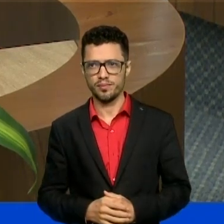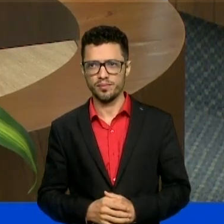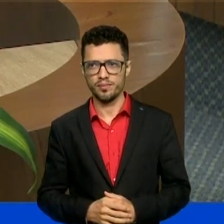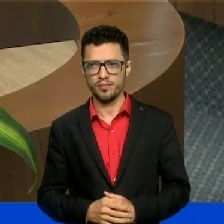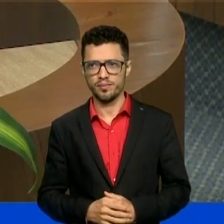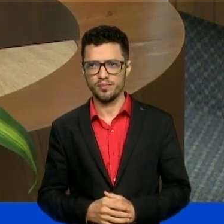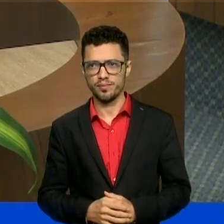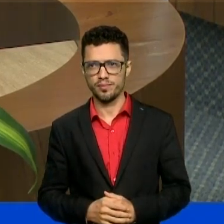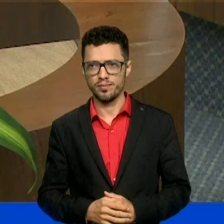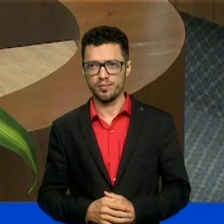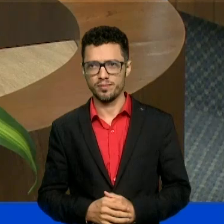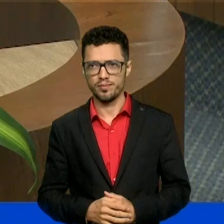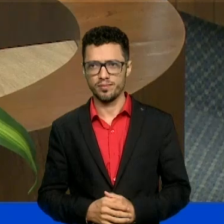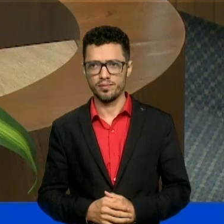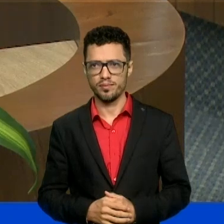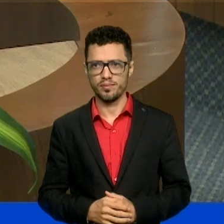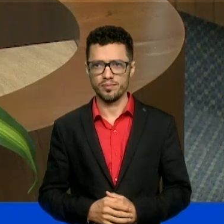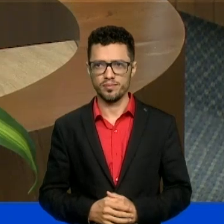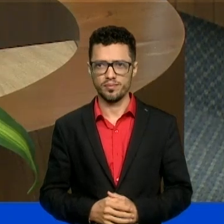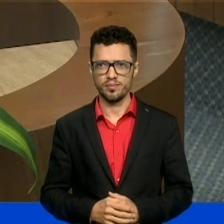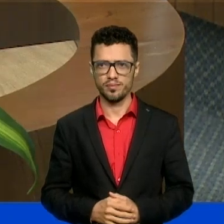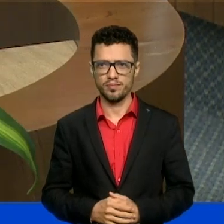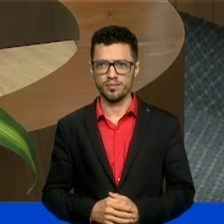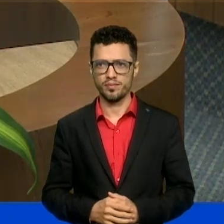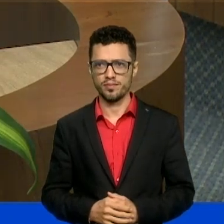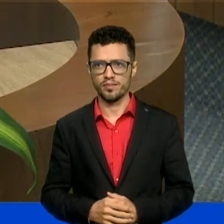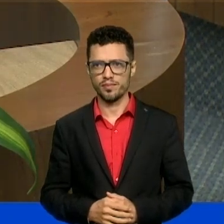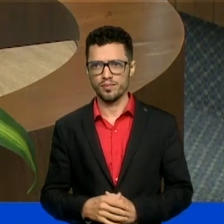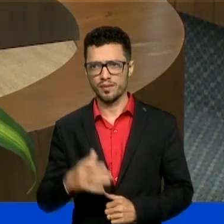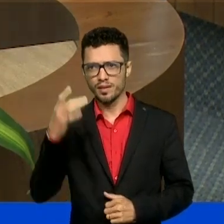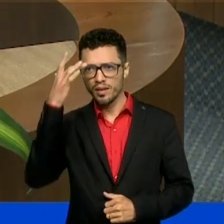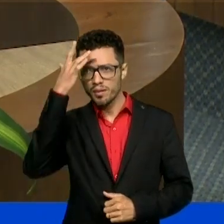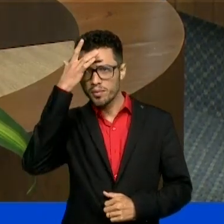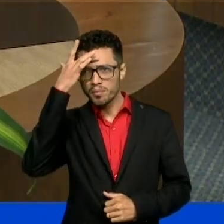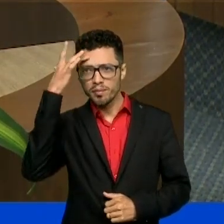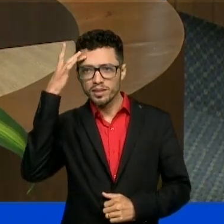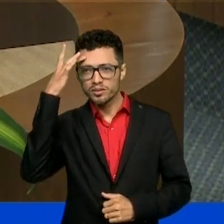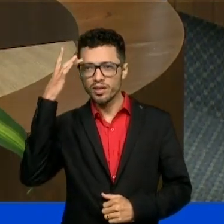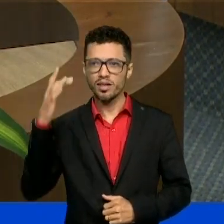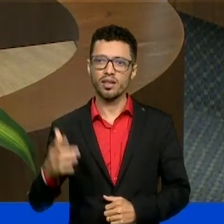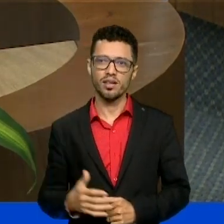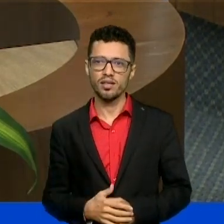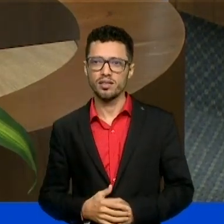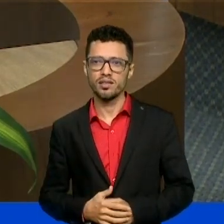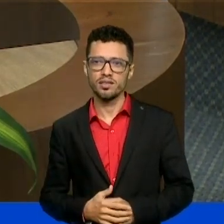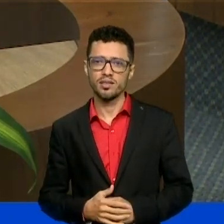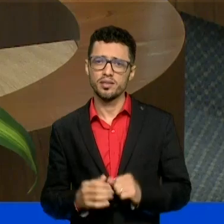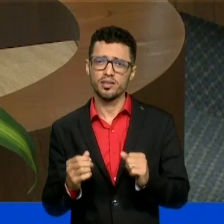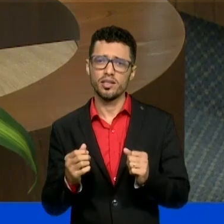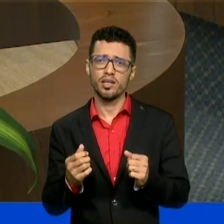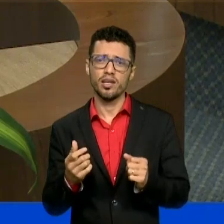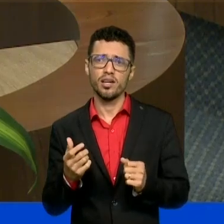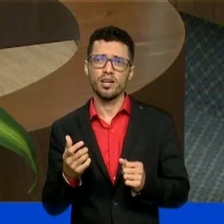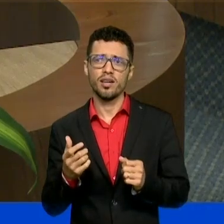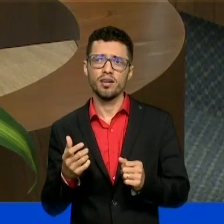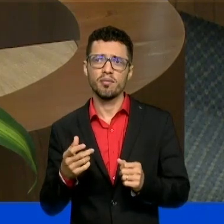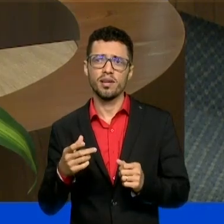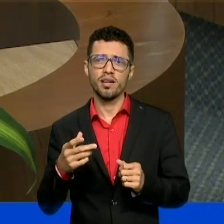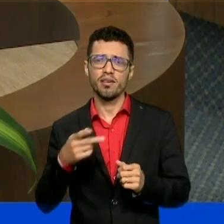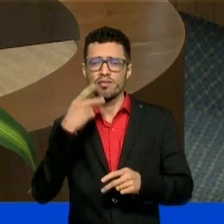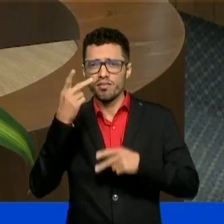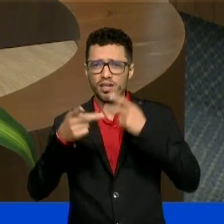uma pessoa que é muito fácil falar sobre ele, porque por onde ele passa, ele